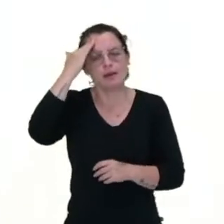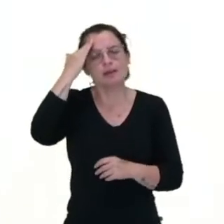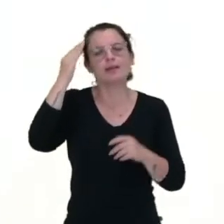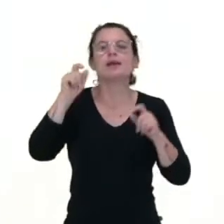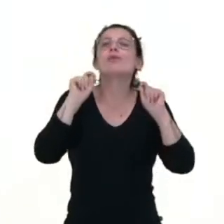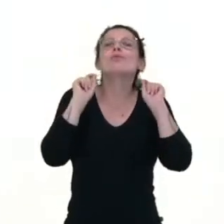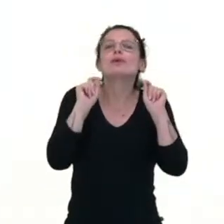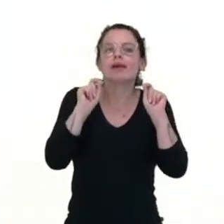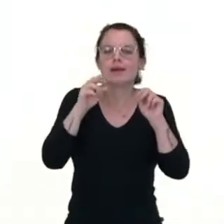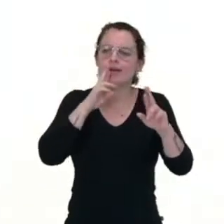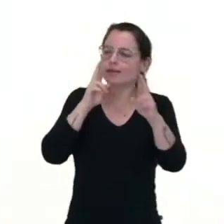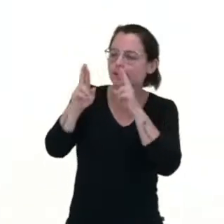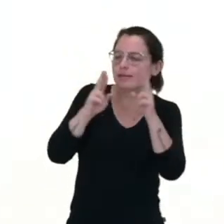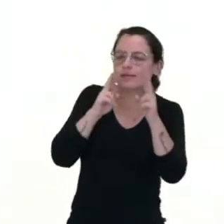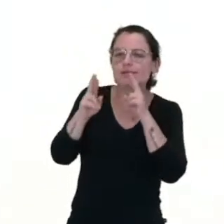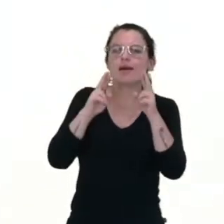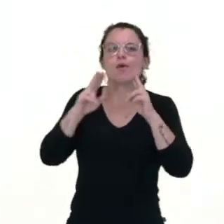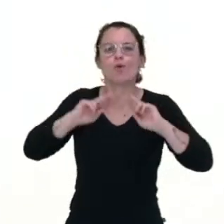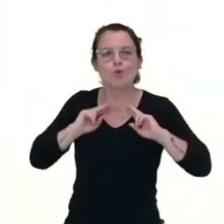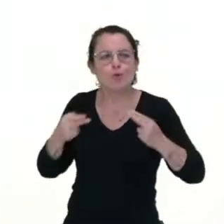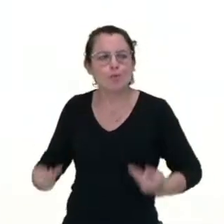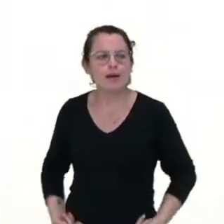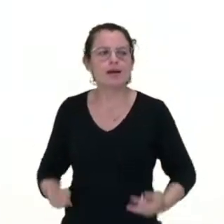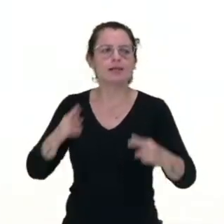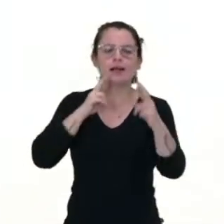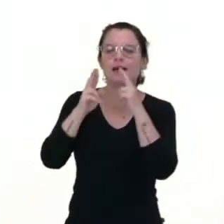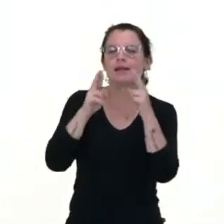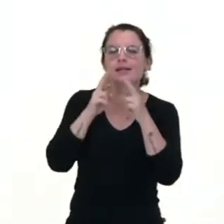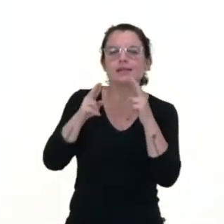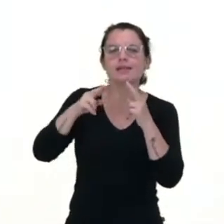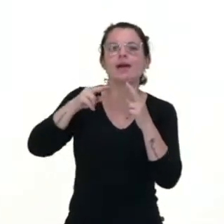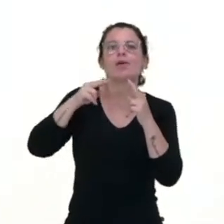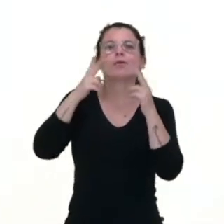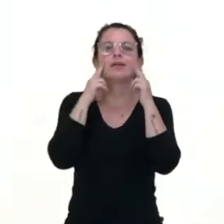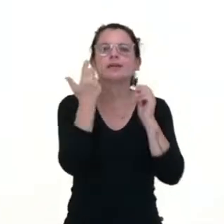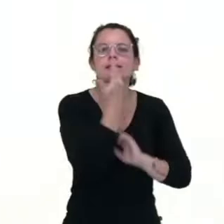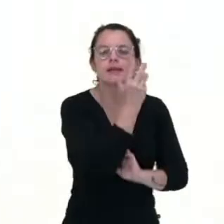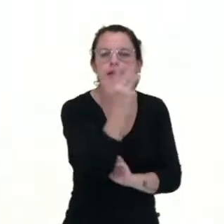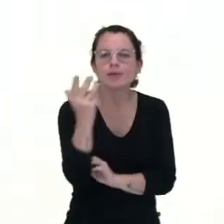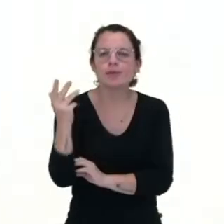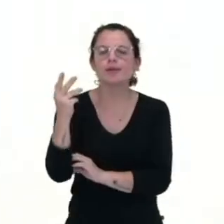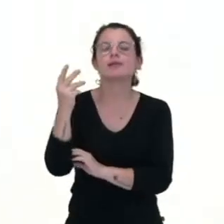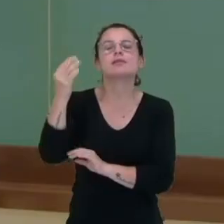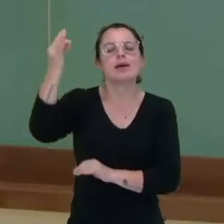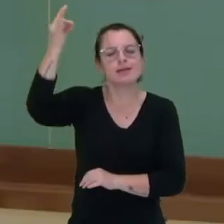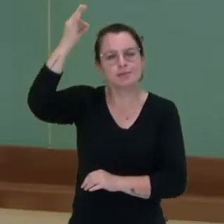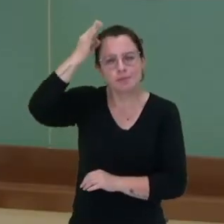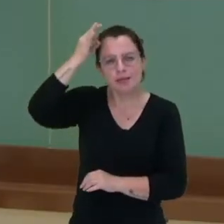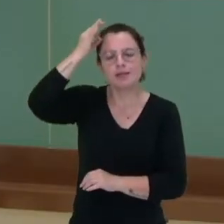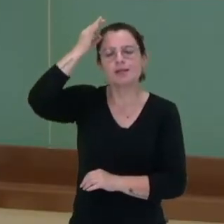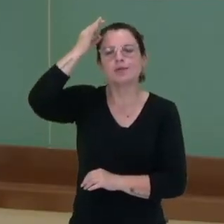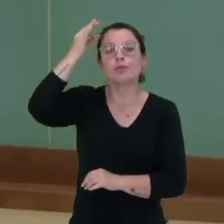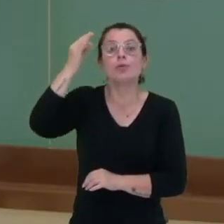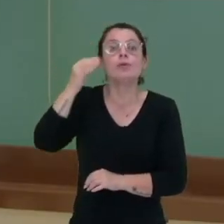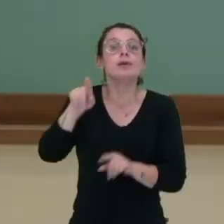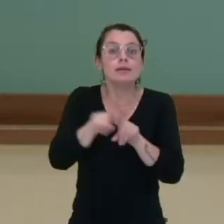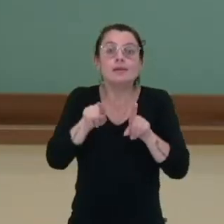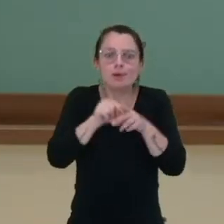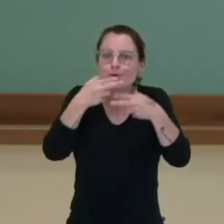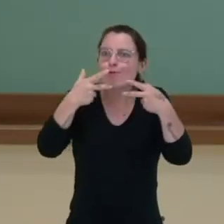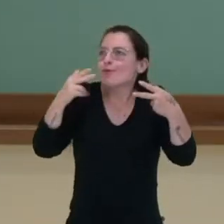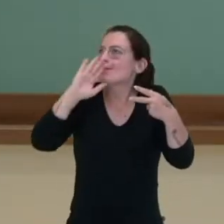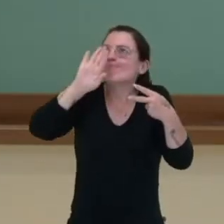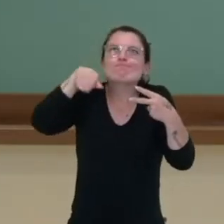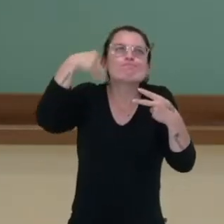relações humanas, as relações com a natureza, os espíritos e os seres sobrenaturais. Na história